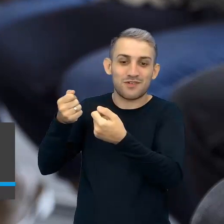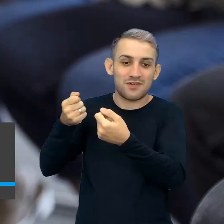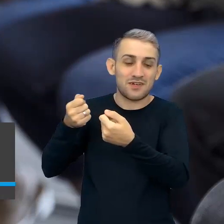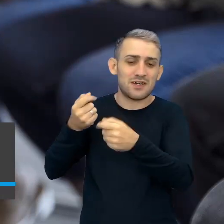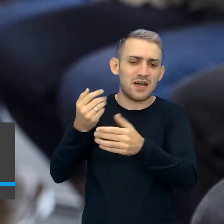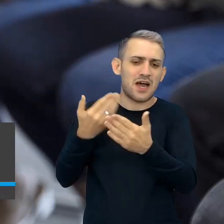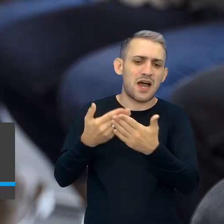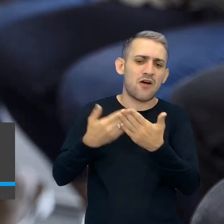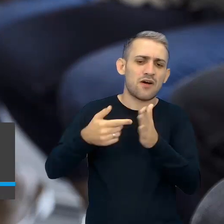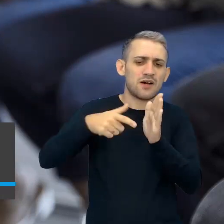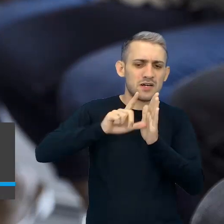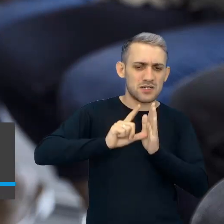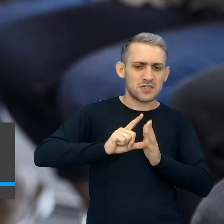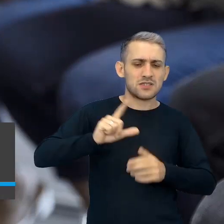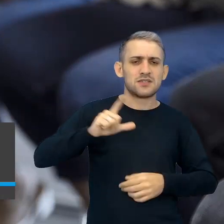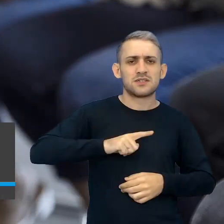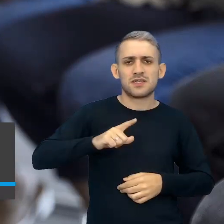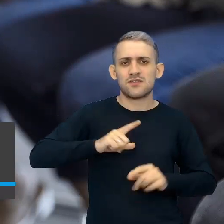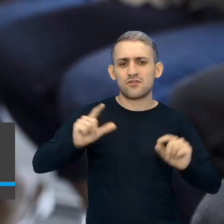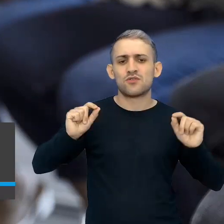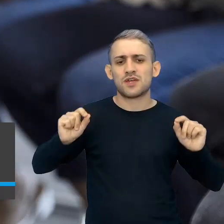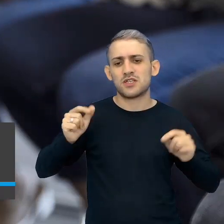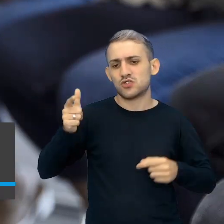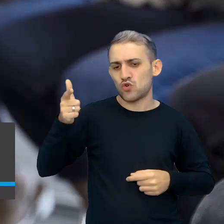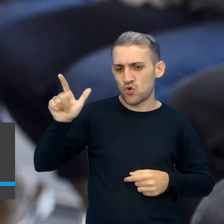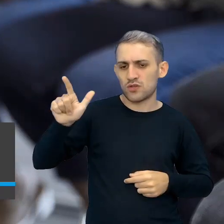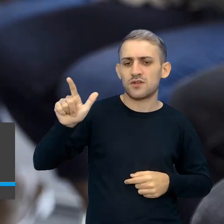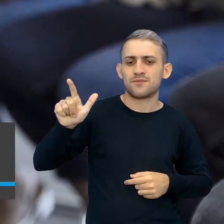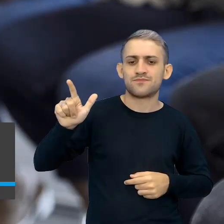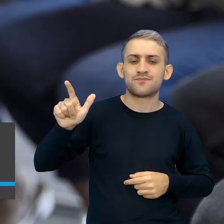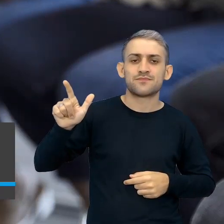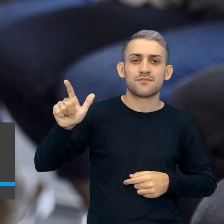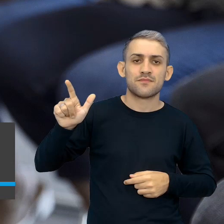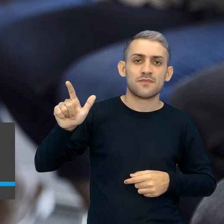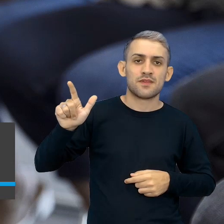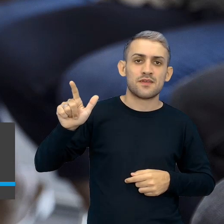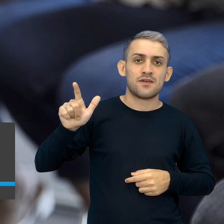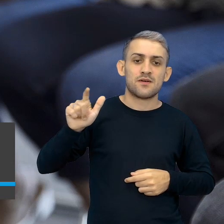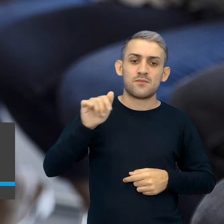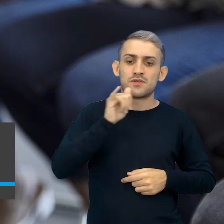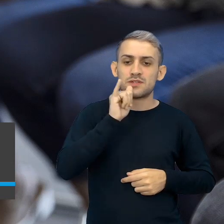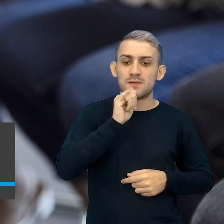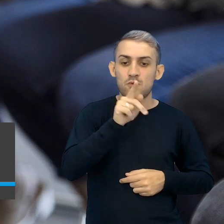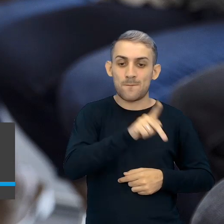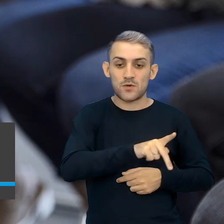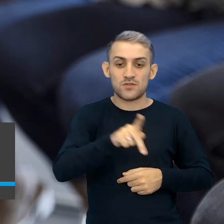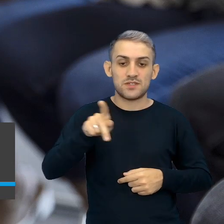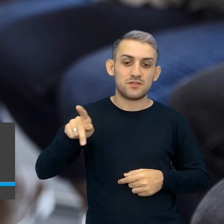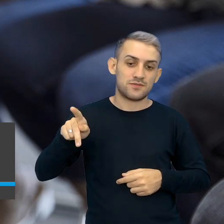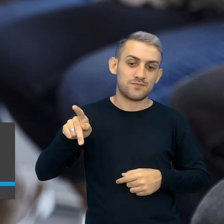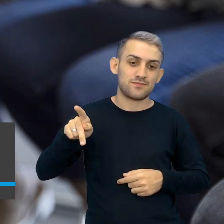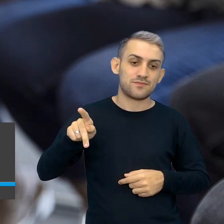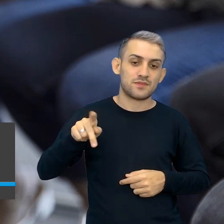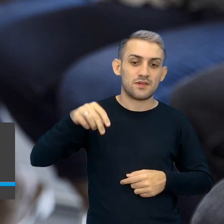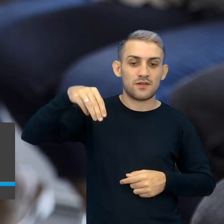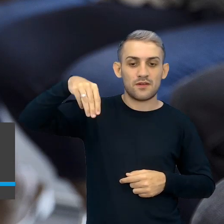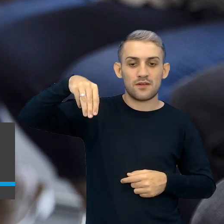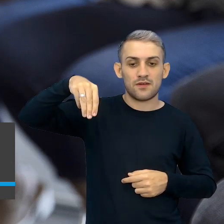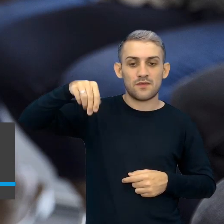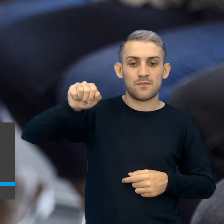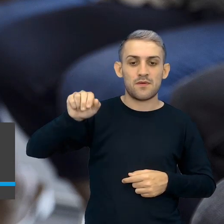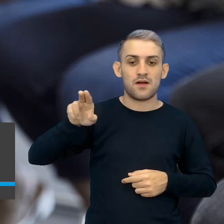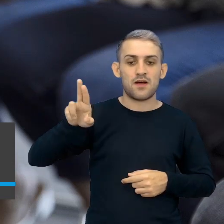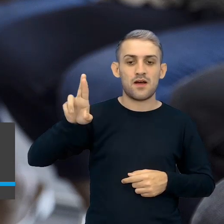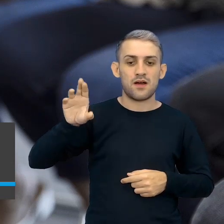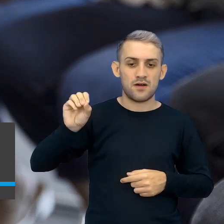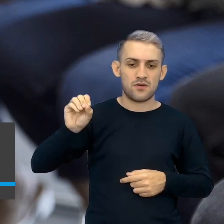aula anterior, não na aula anterior nossa, né, numa aula que a gente fez aqui, o professor Mauro Marcel ele até falou o